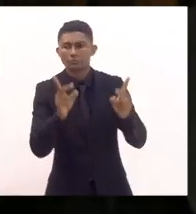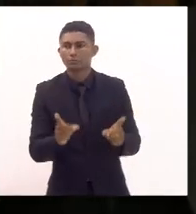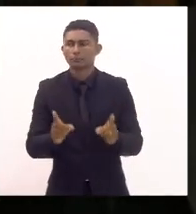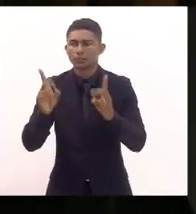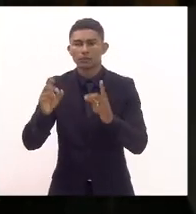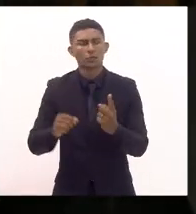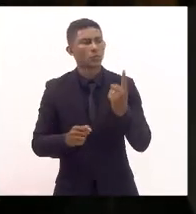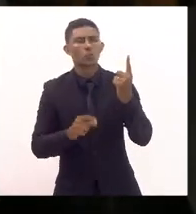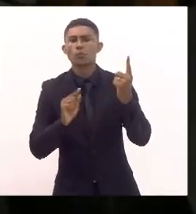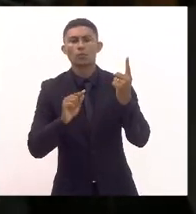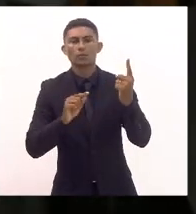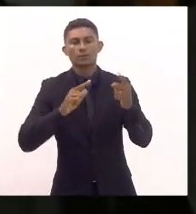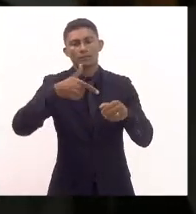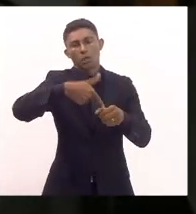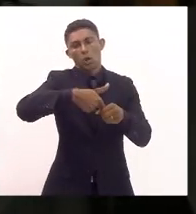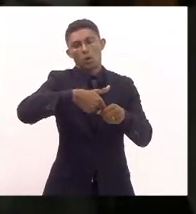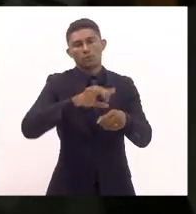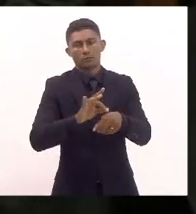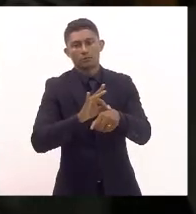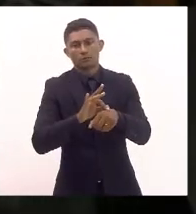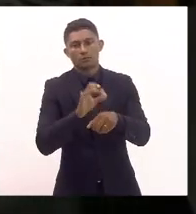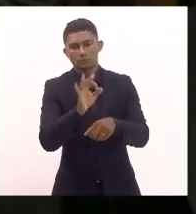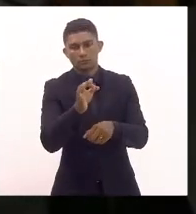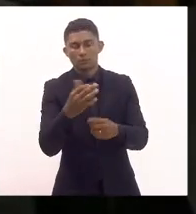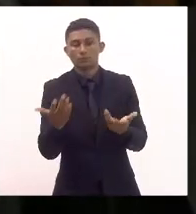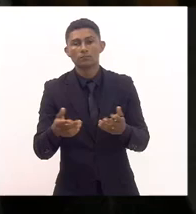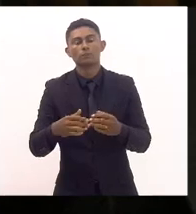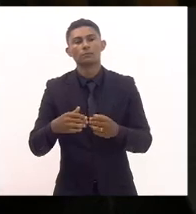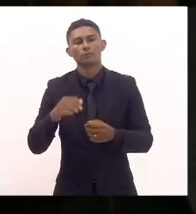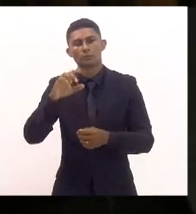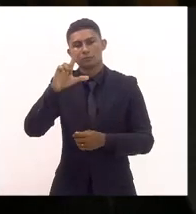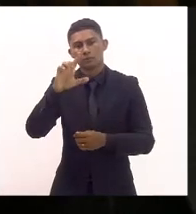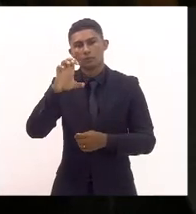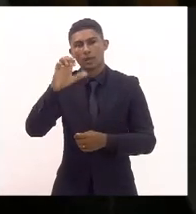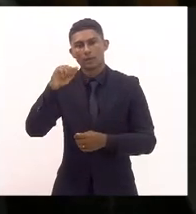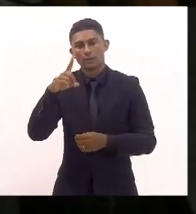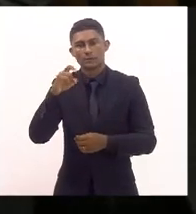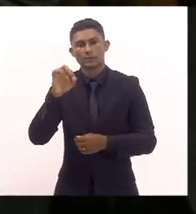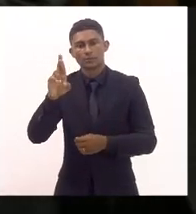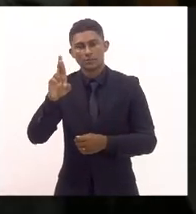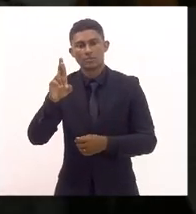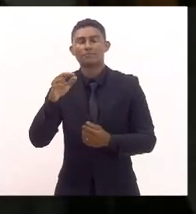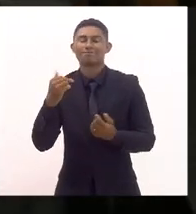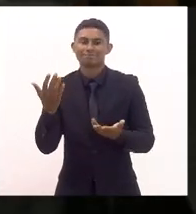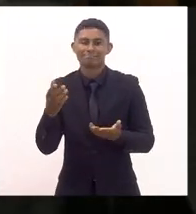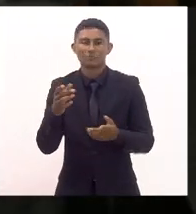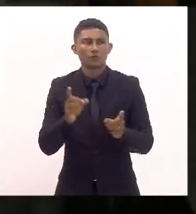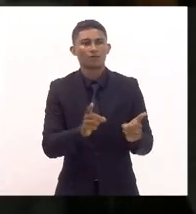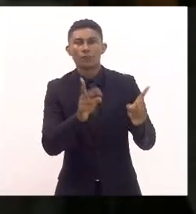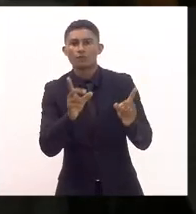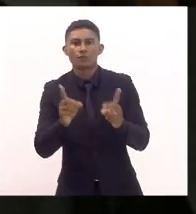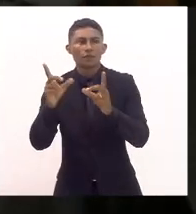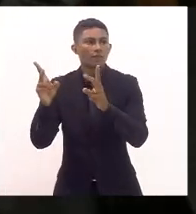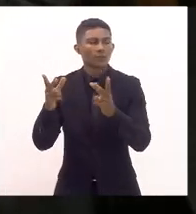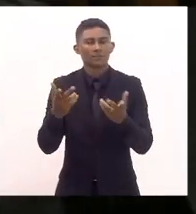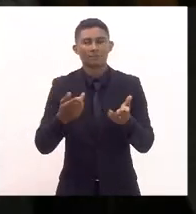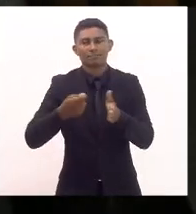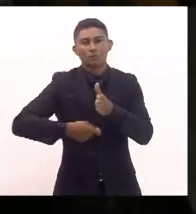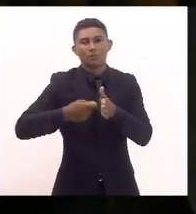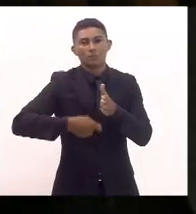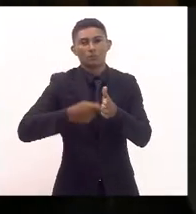primário é o petróleo EA lei kandir da isenção para as exportações em produção